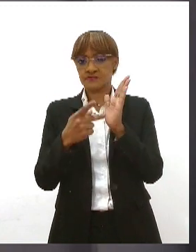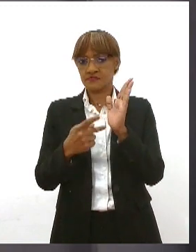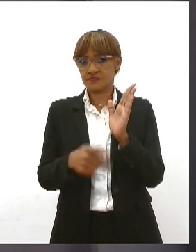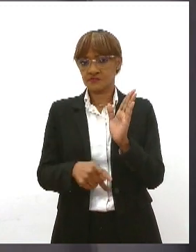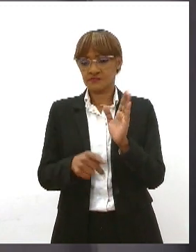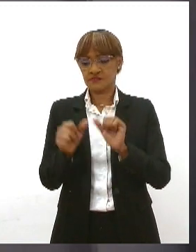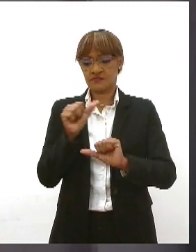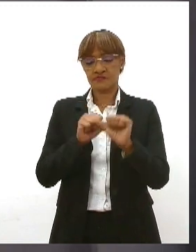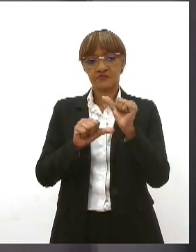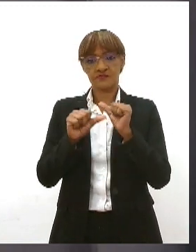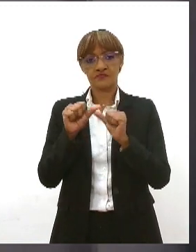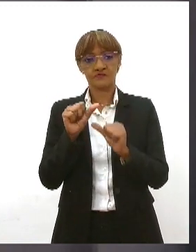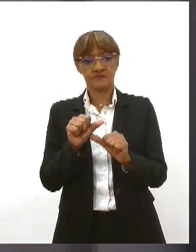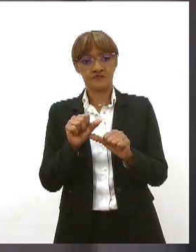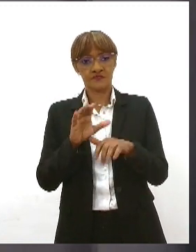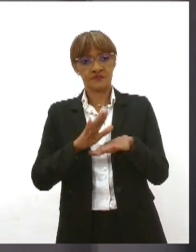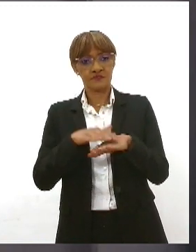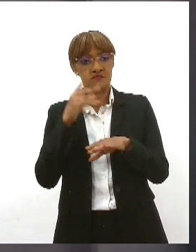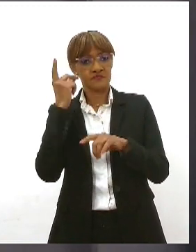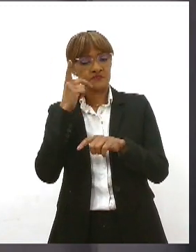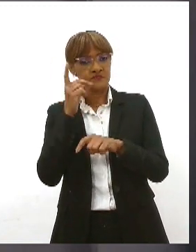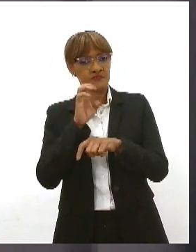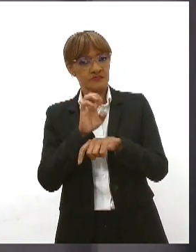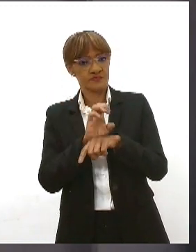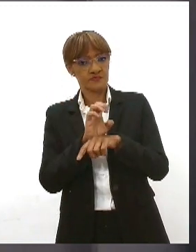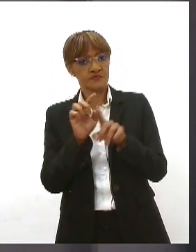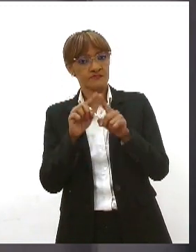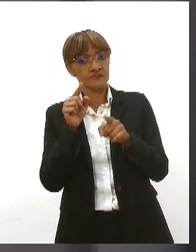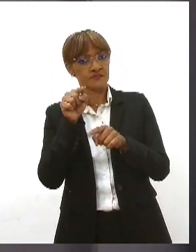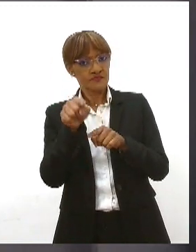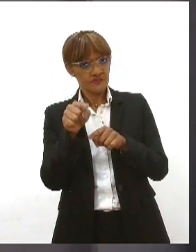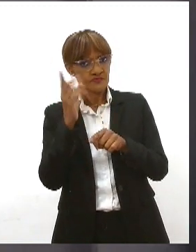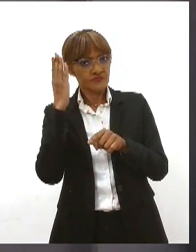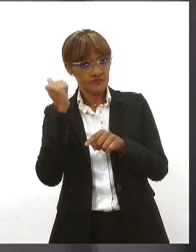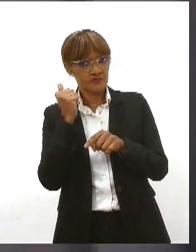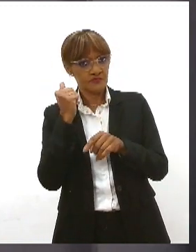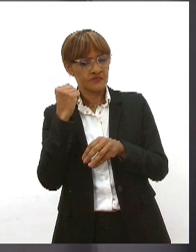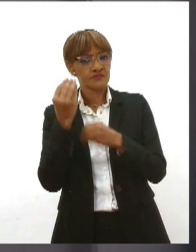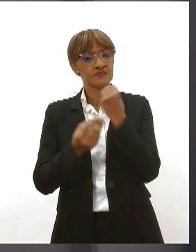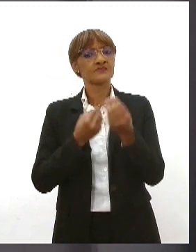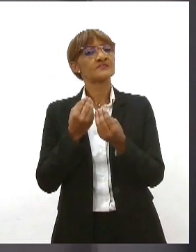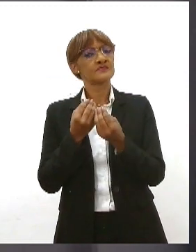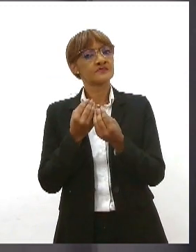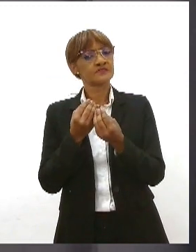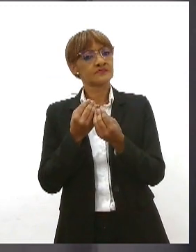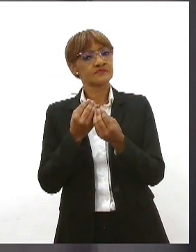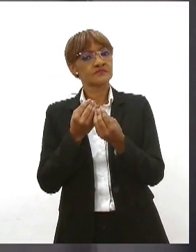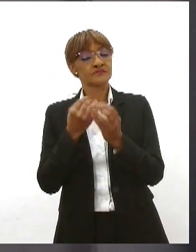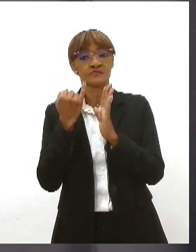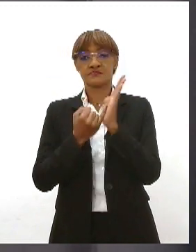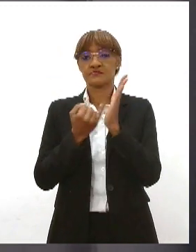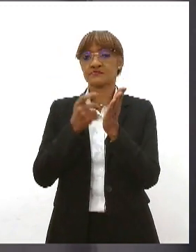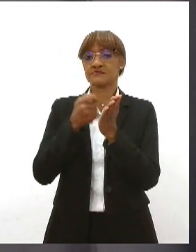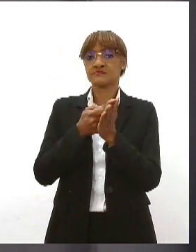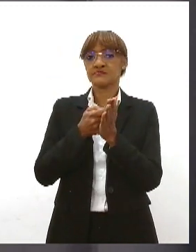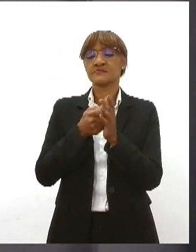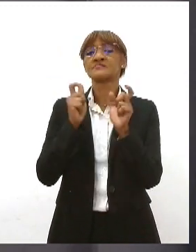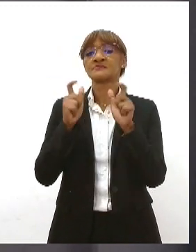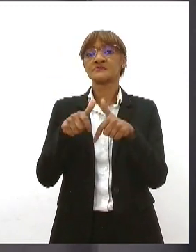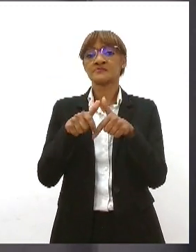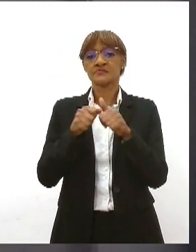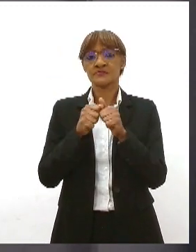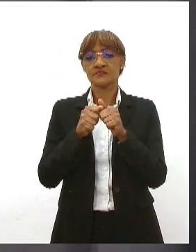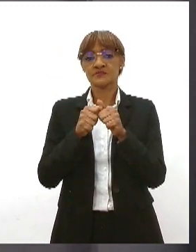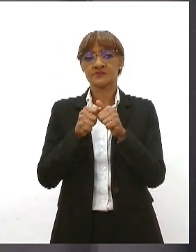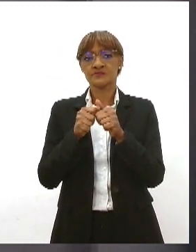pelos deputados estaduais. Mas você sabe como esse imposto é cobrado? E para onde vai o dinheiro arrecadado? Bem, a nossa